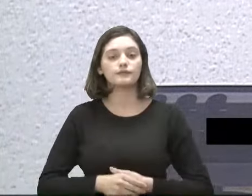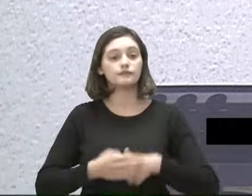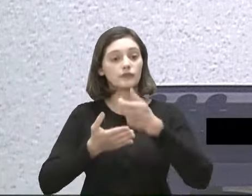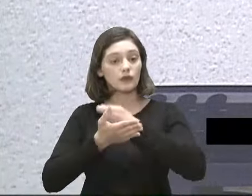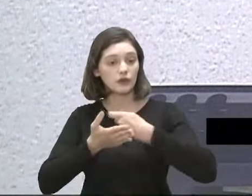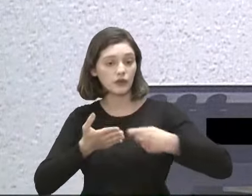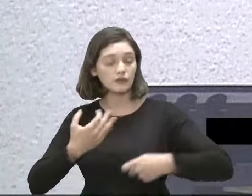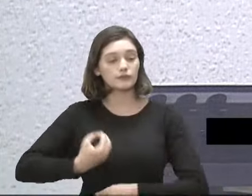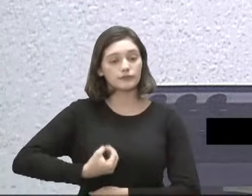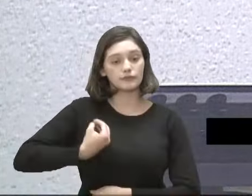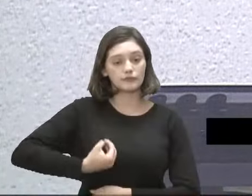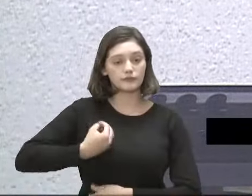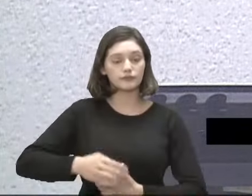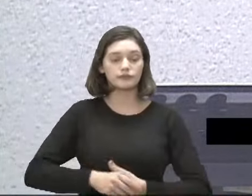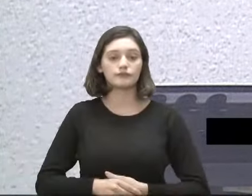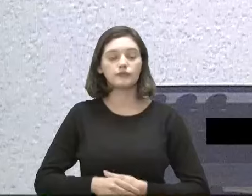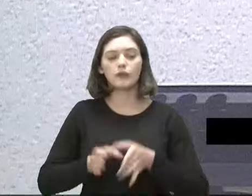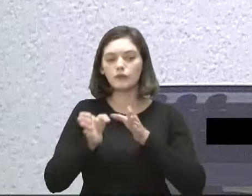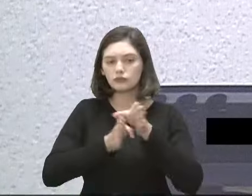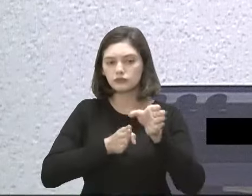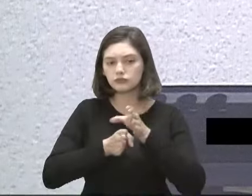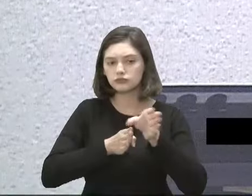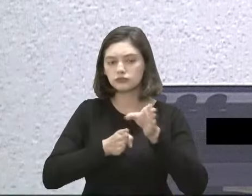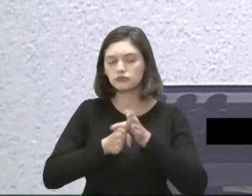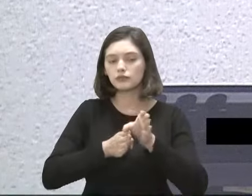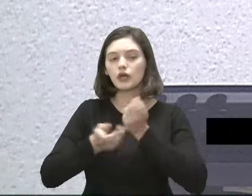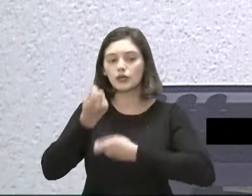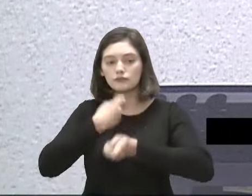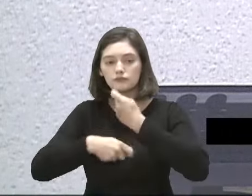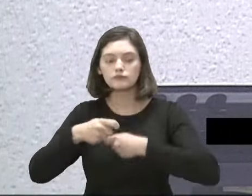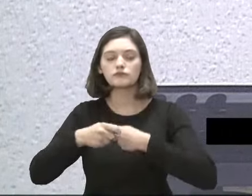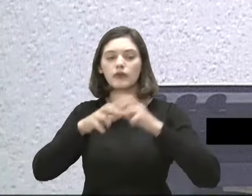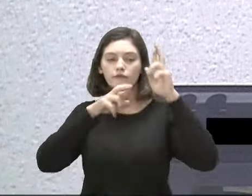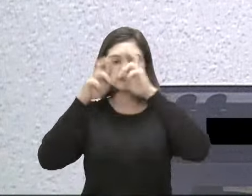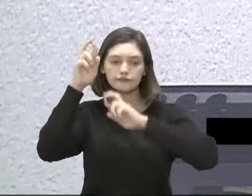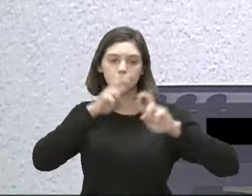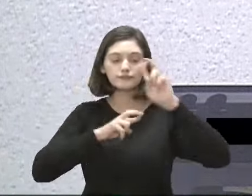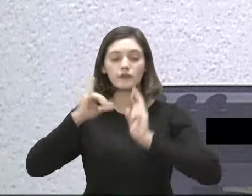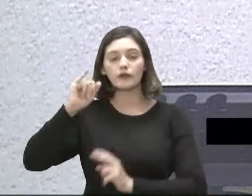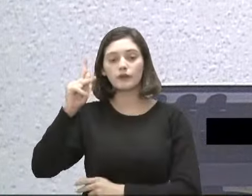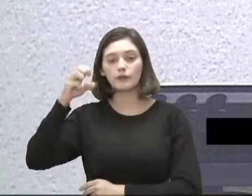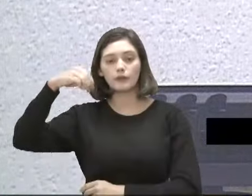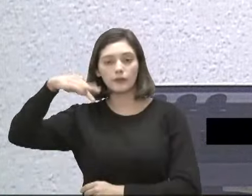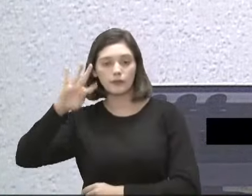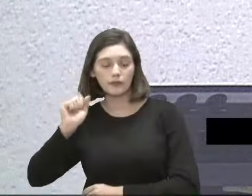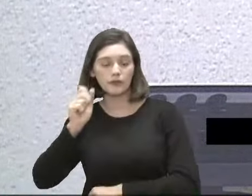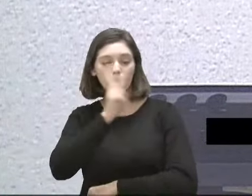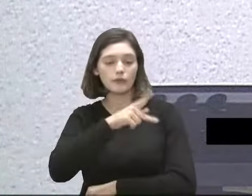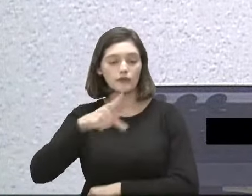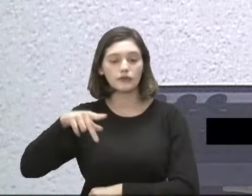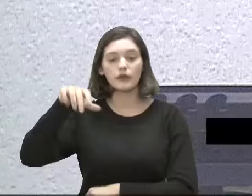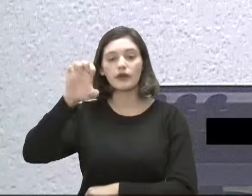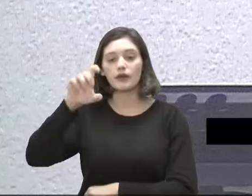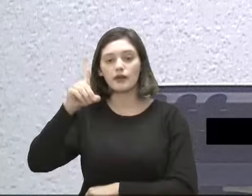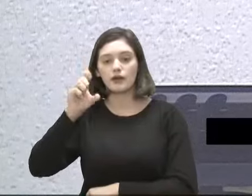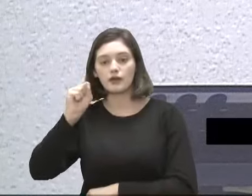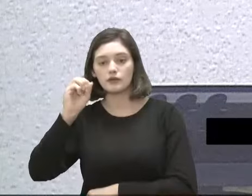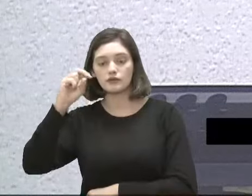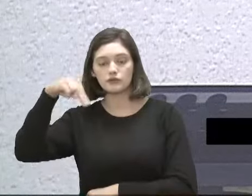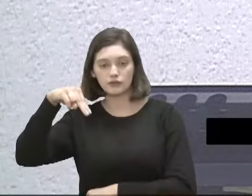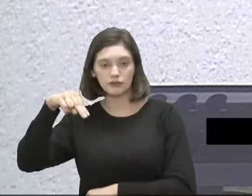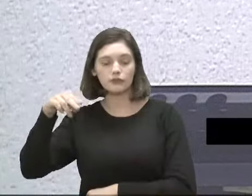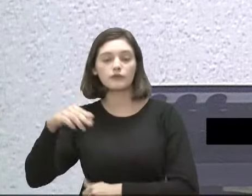ainda a presença dos conselheiros de administração fiscal do IPMT, professor Edson Trajano,